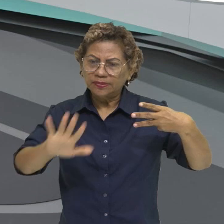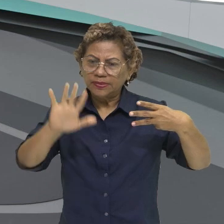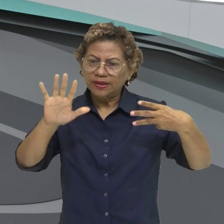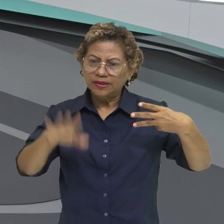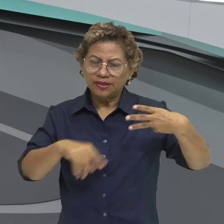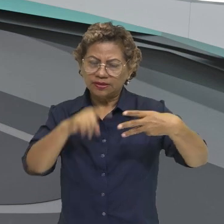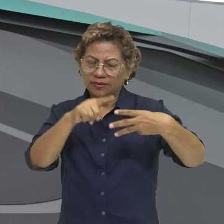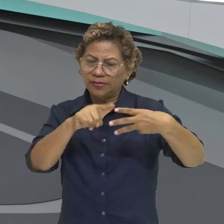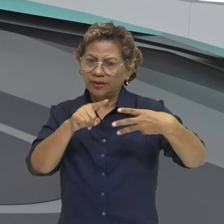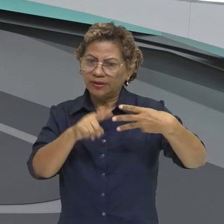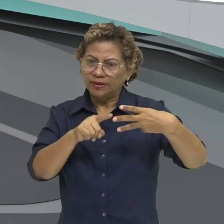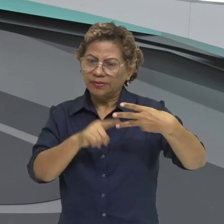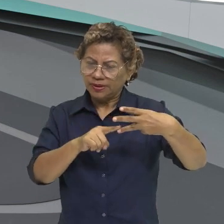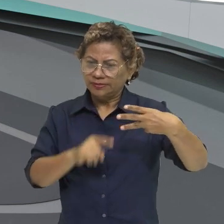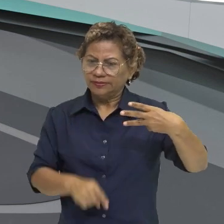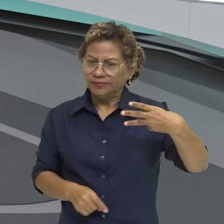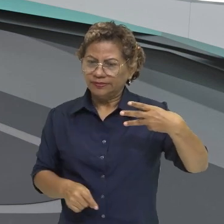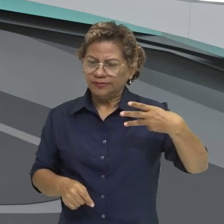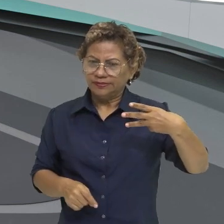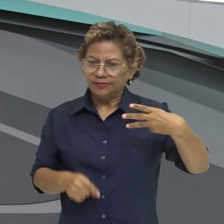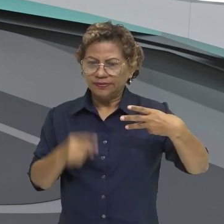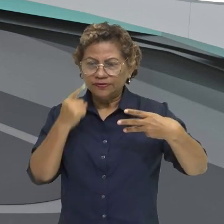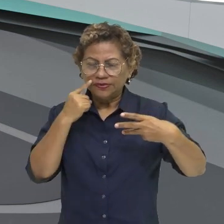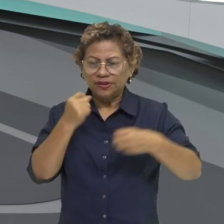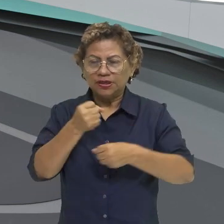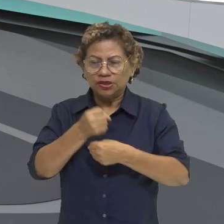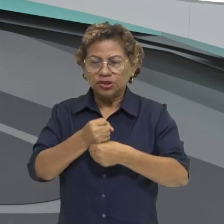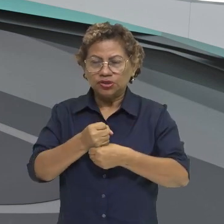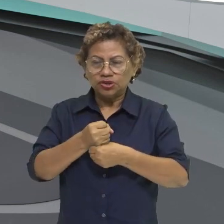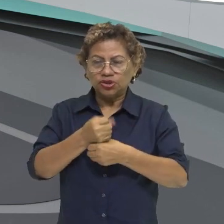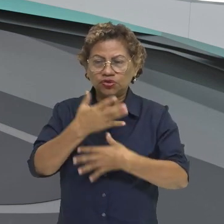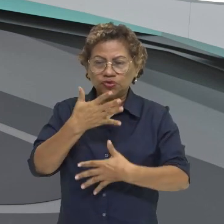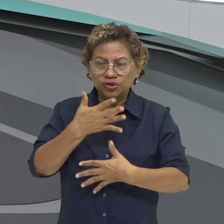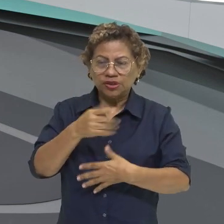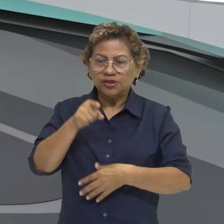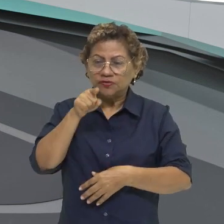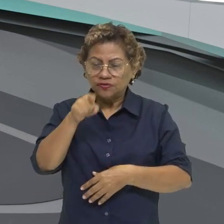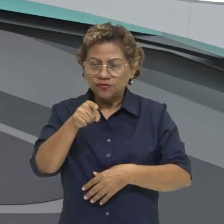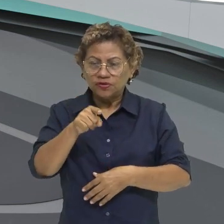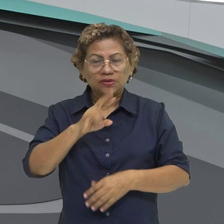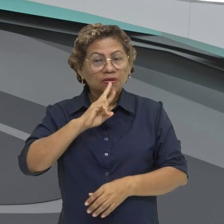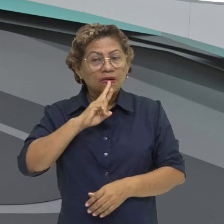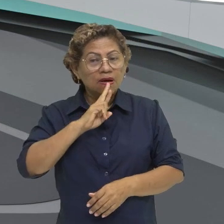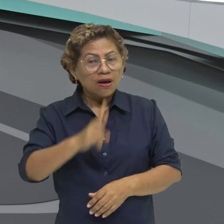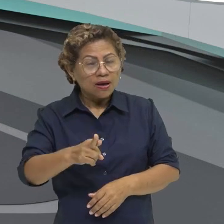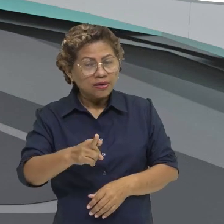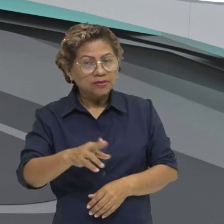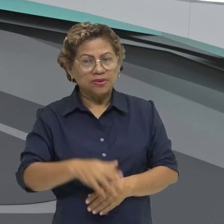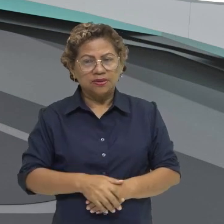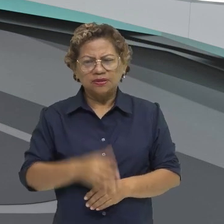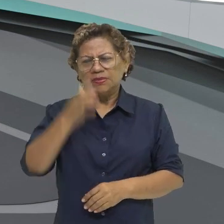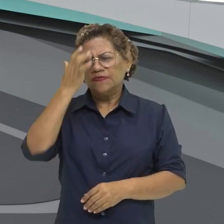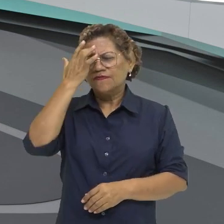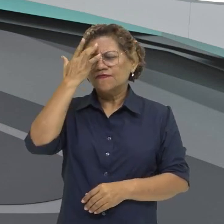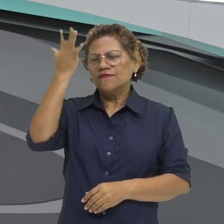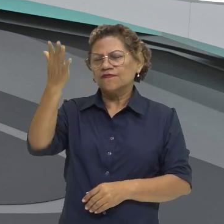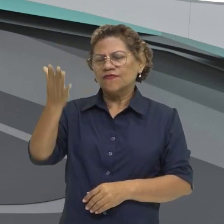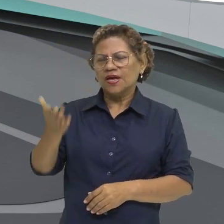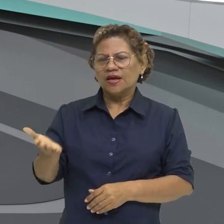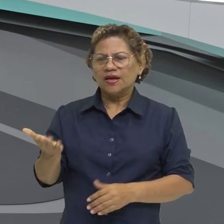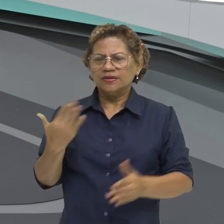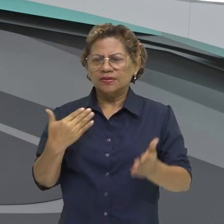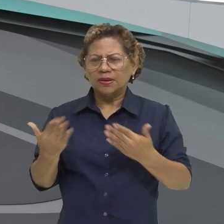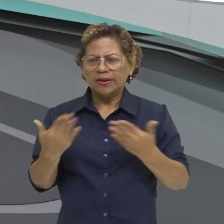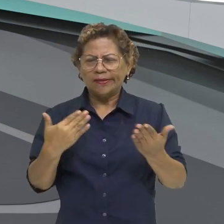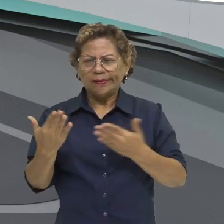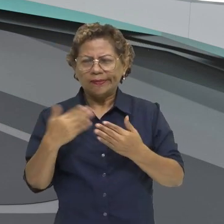aí no chat, se você consegue identificar essas 3 artes. Olha, tá bem fácil, a professora Sheila está